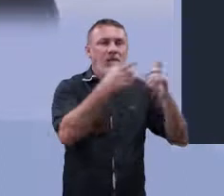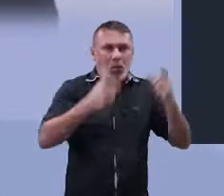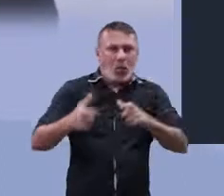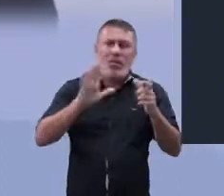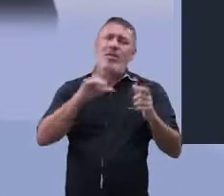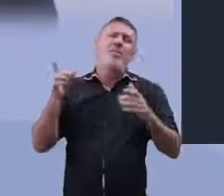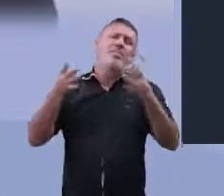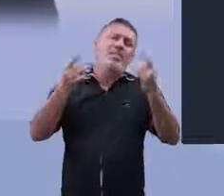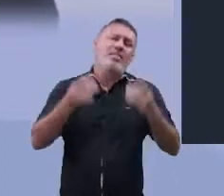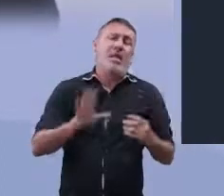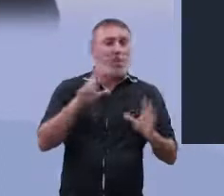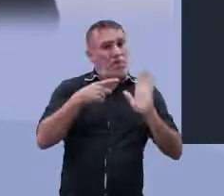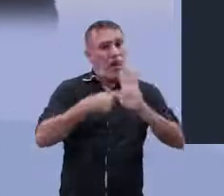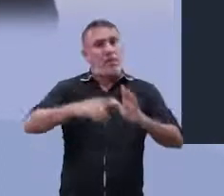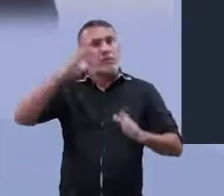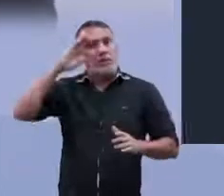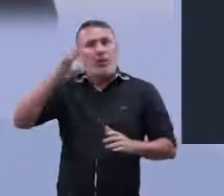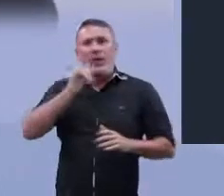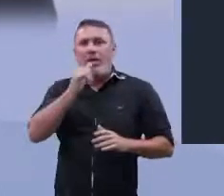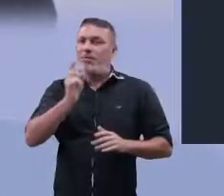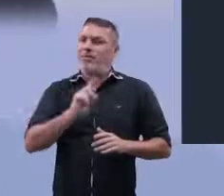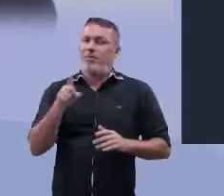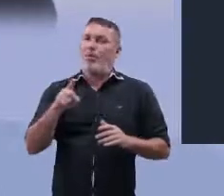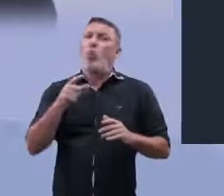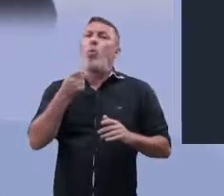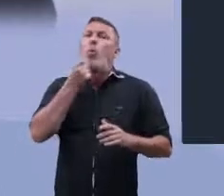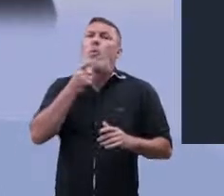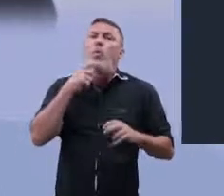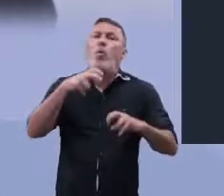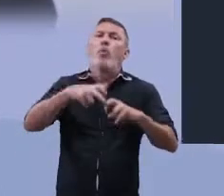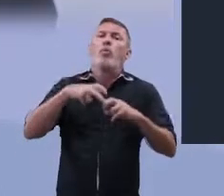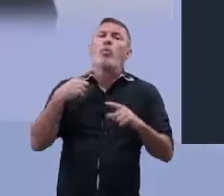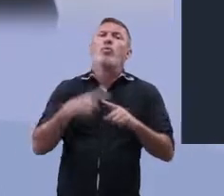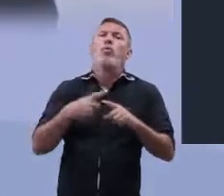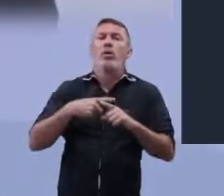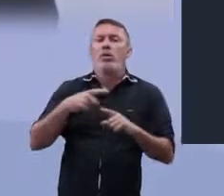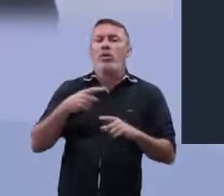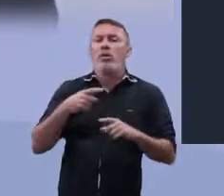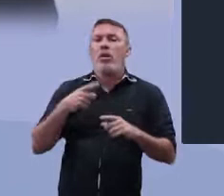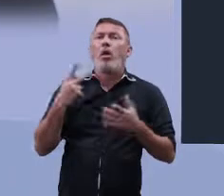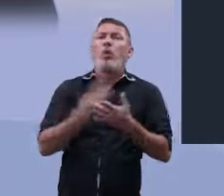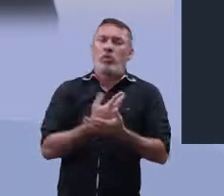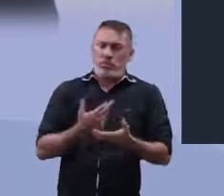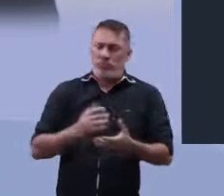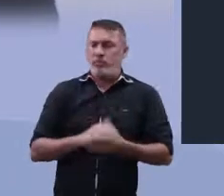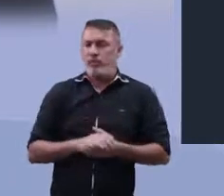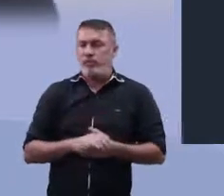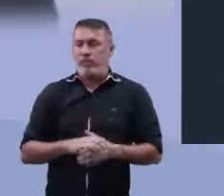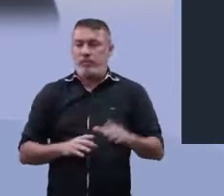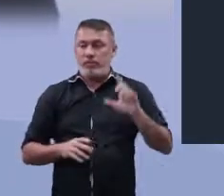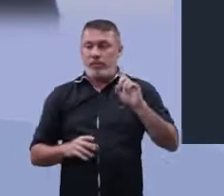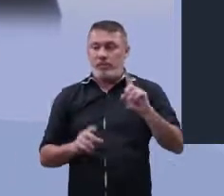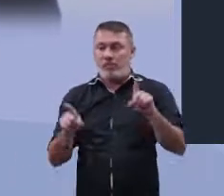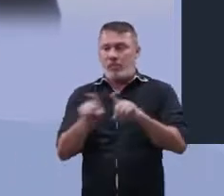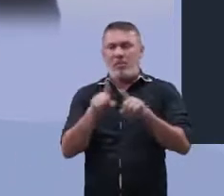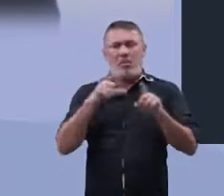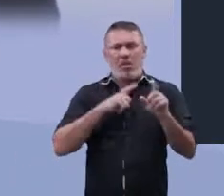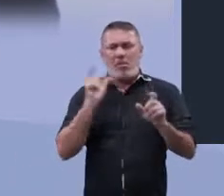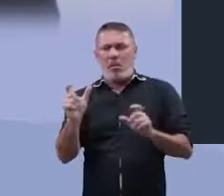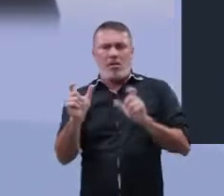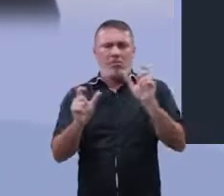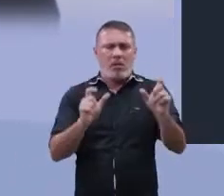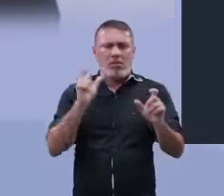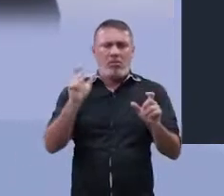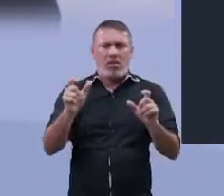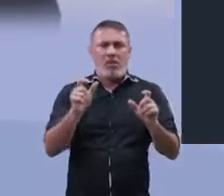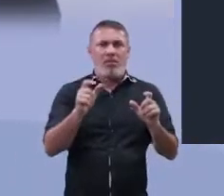detalhes, mas isso não é o principal gerador do humor, ok? Letra D. Emprego de termos